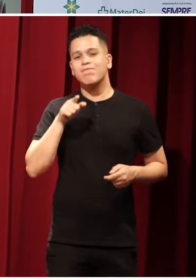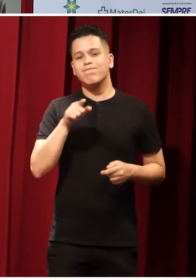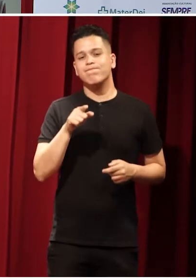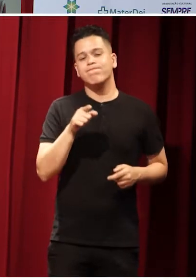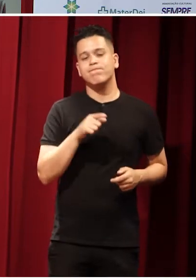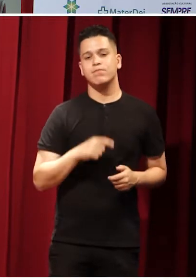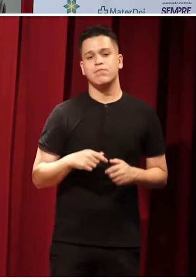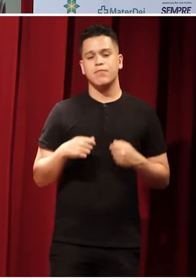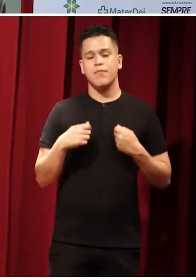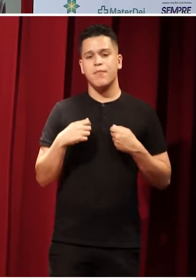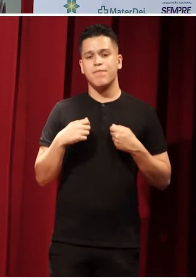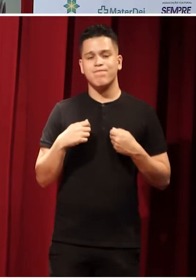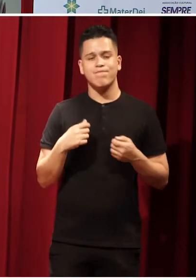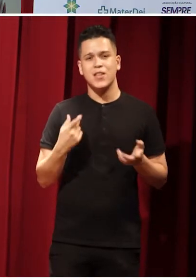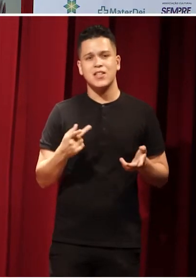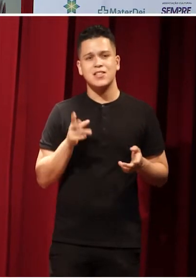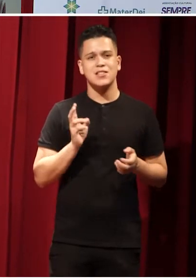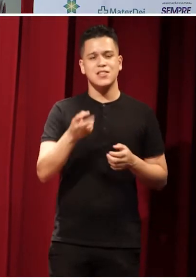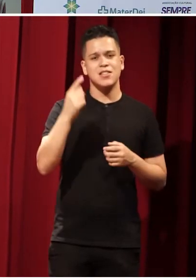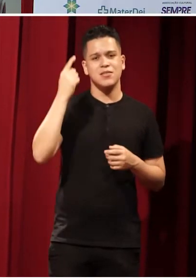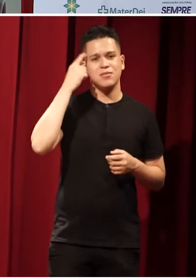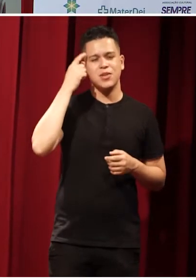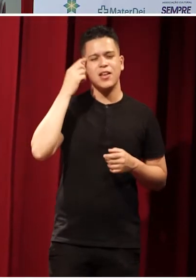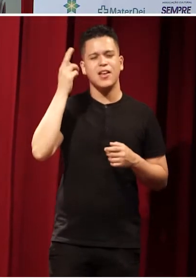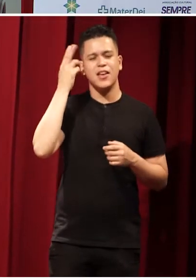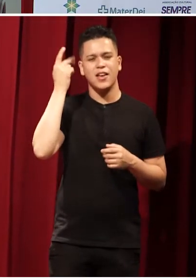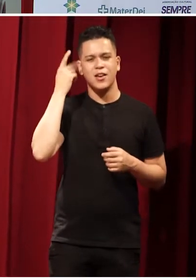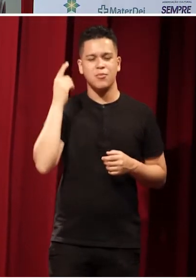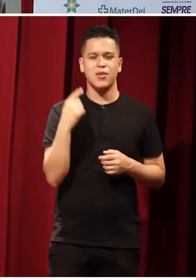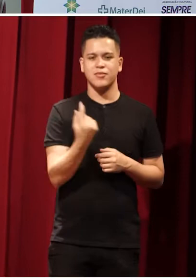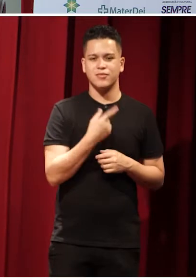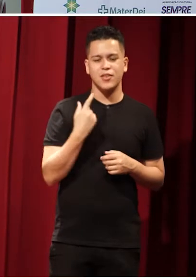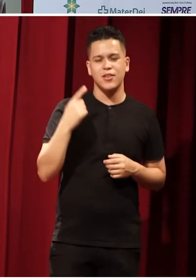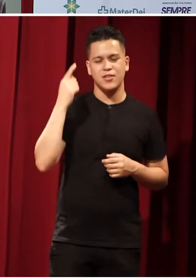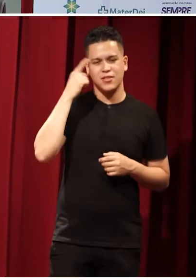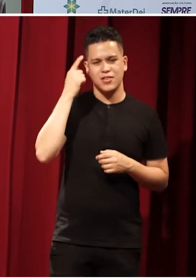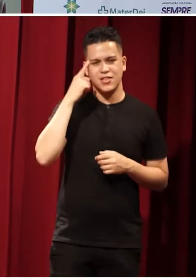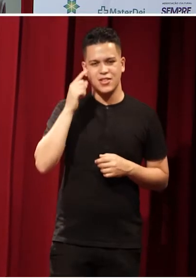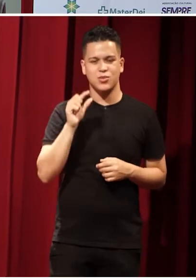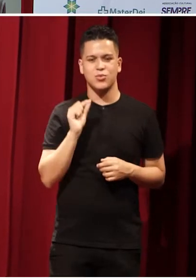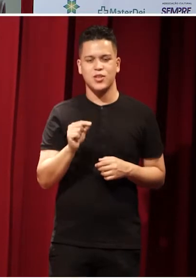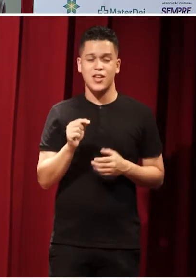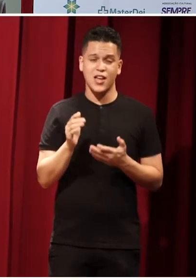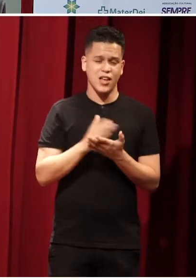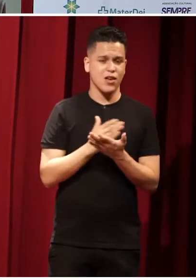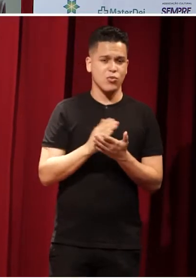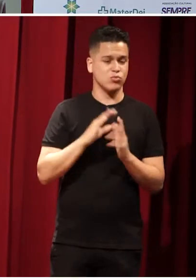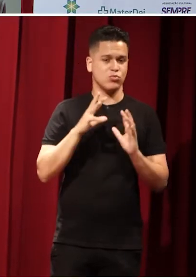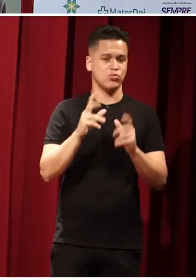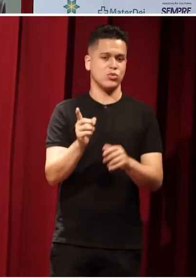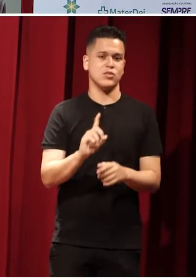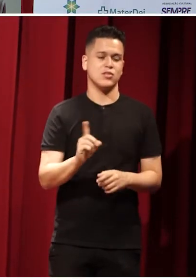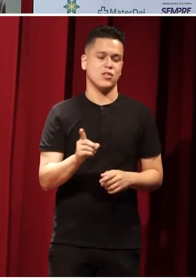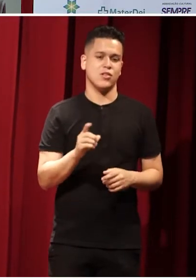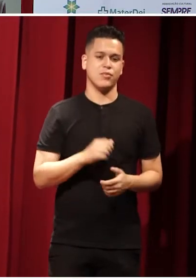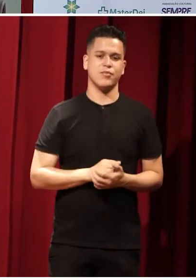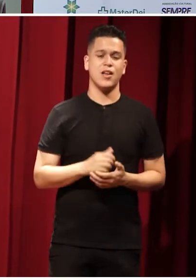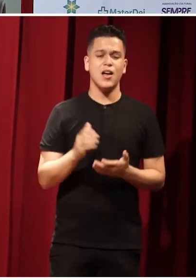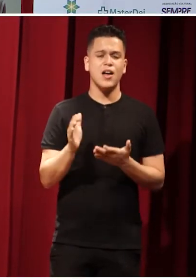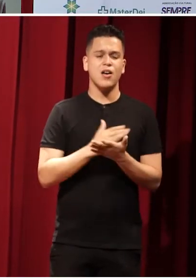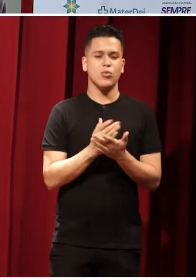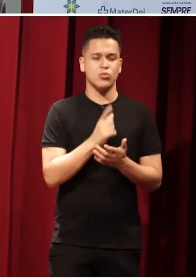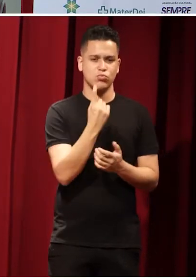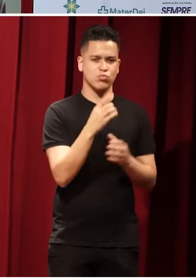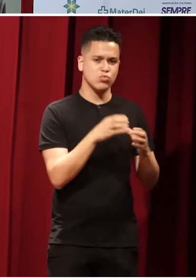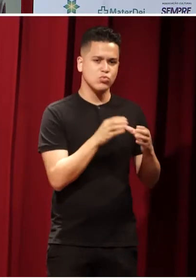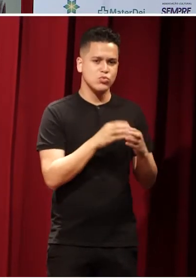ensinou, é que você é típico do raciocínio dos economistas ortodoxos, que não